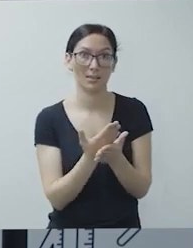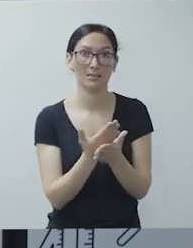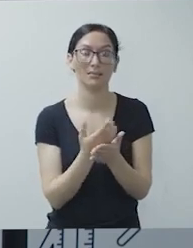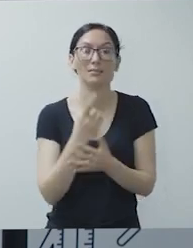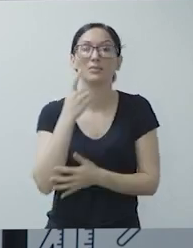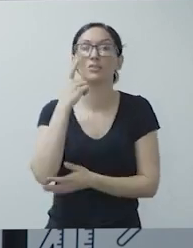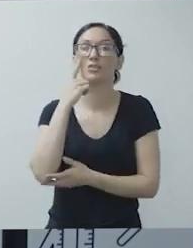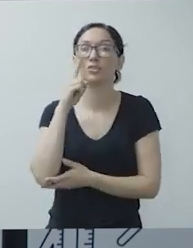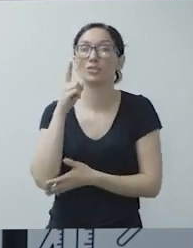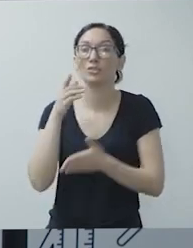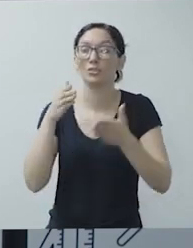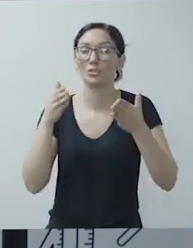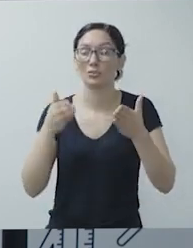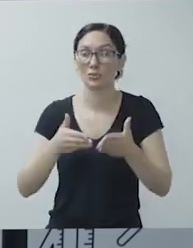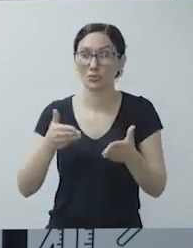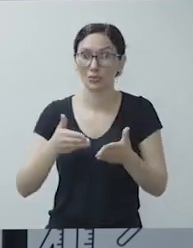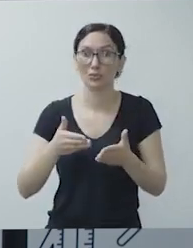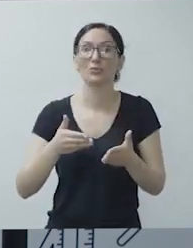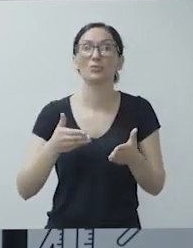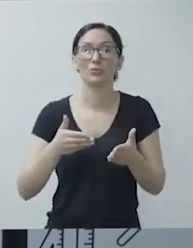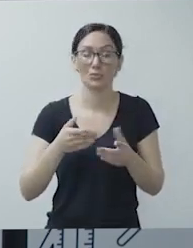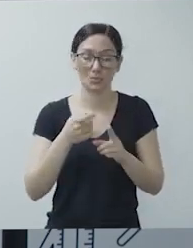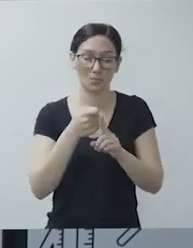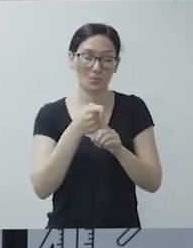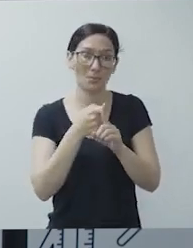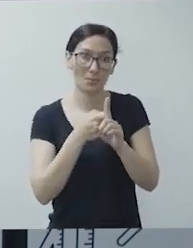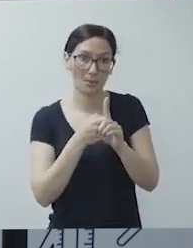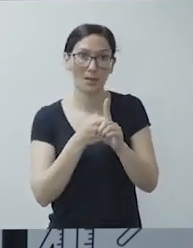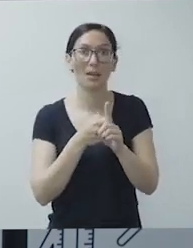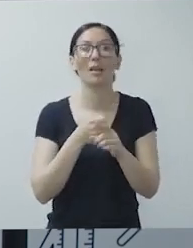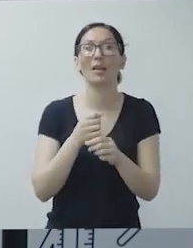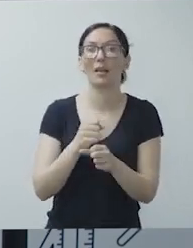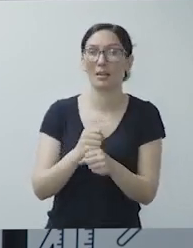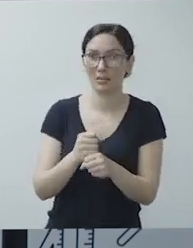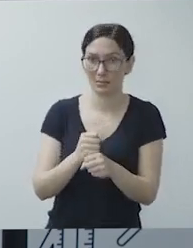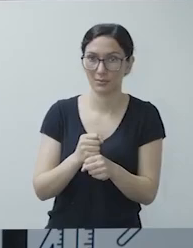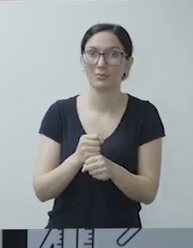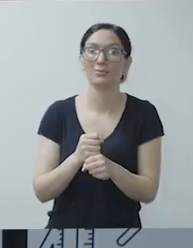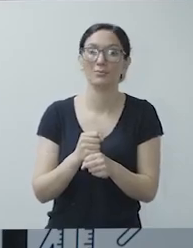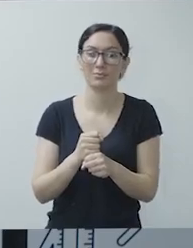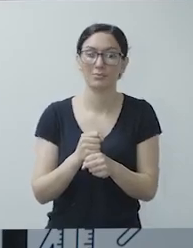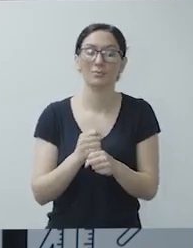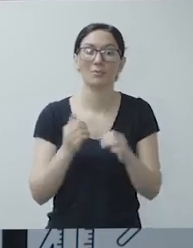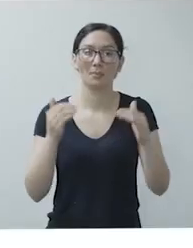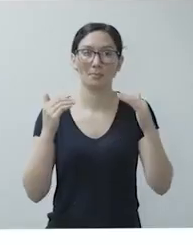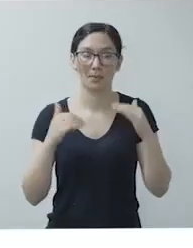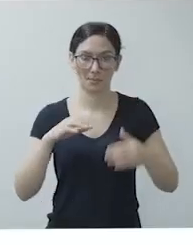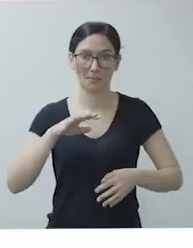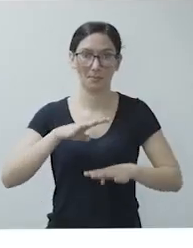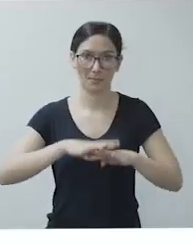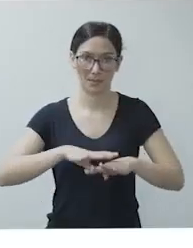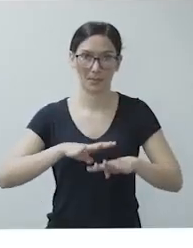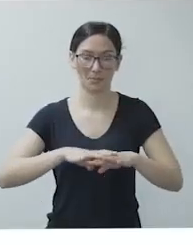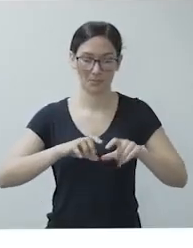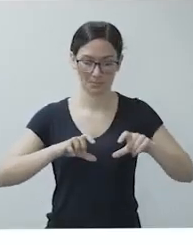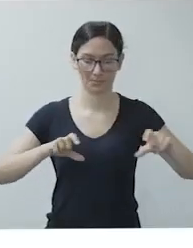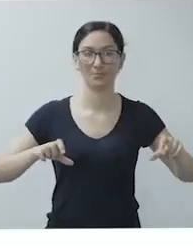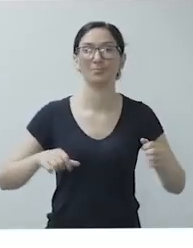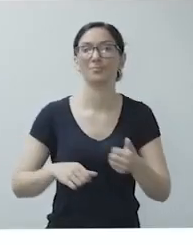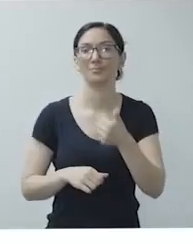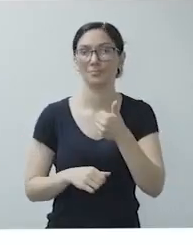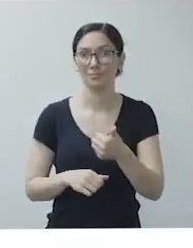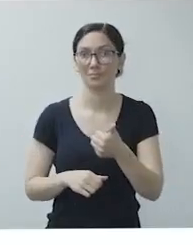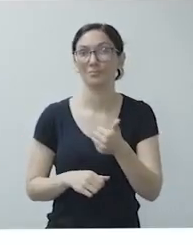a data de hoje, o dia, o mês e o ano. E matemática. Combinado?